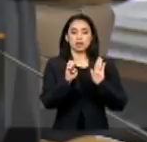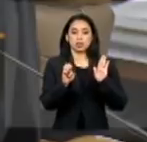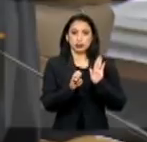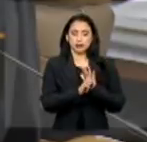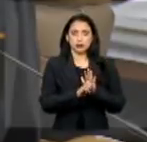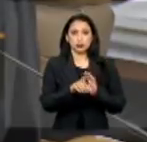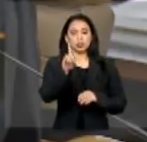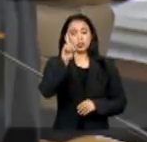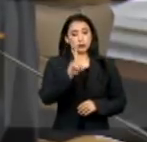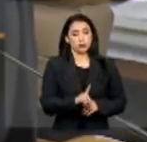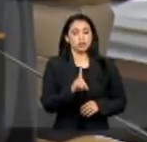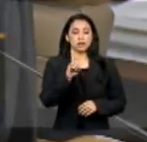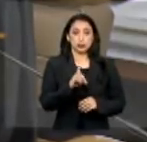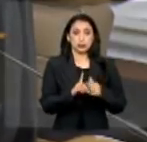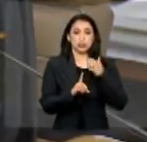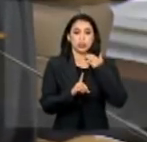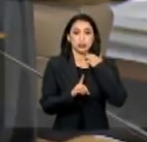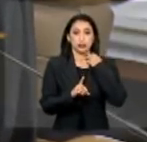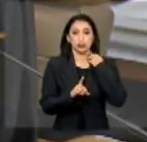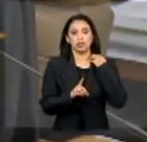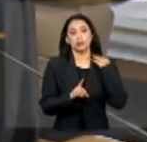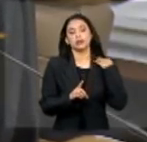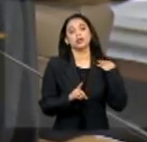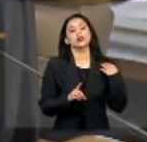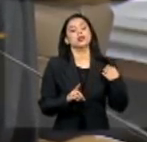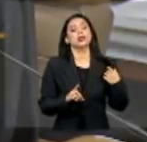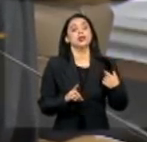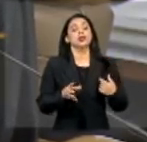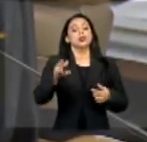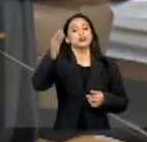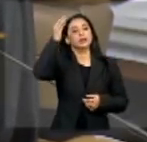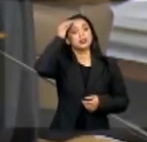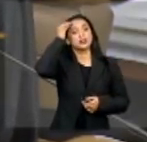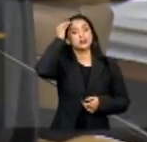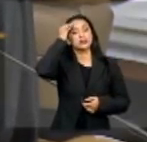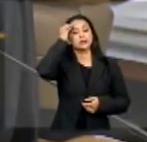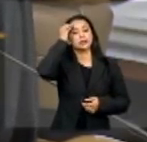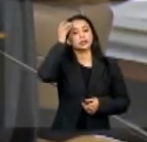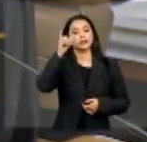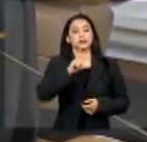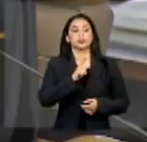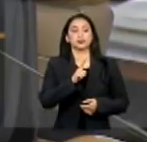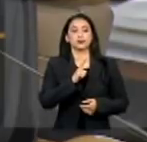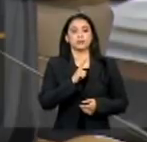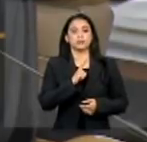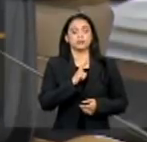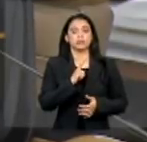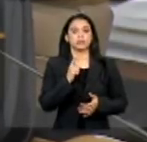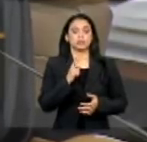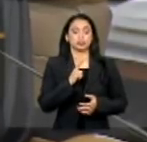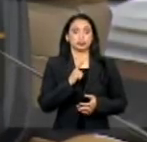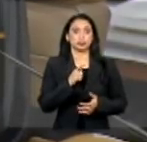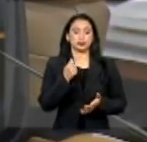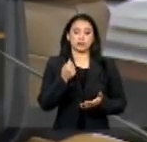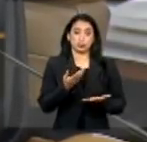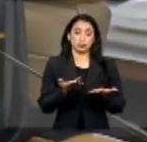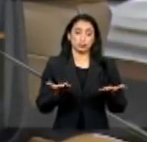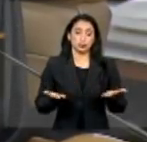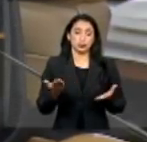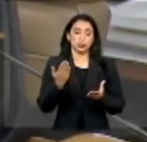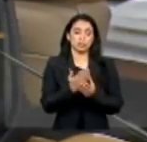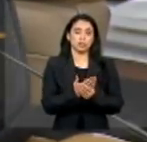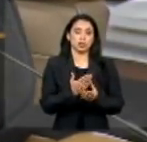direito de defesa e da compreensão que se lança para o caso concreto essas são as